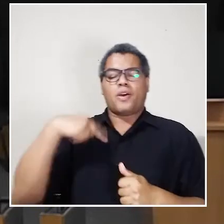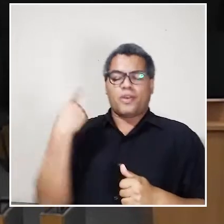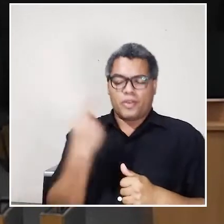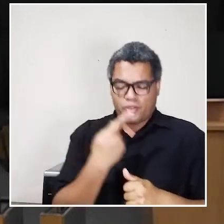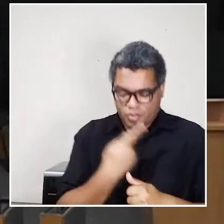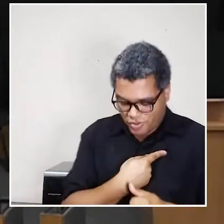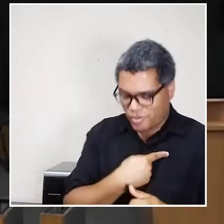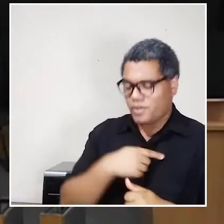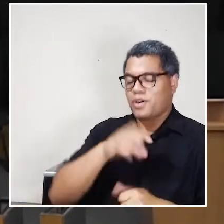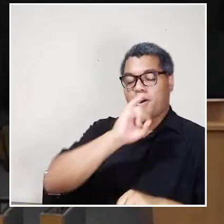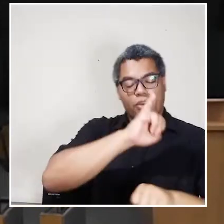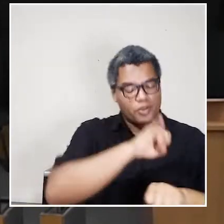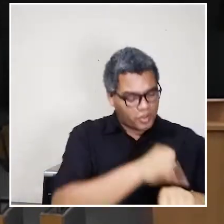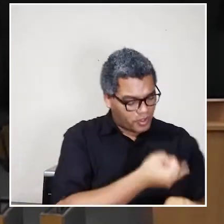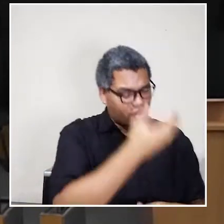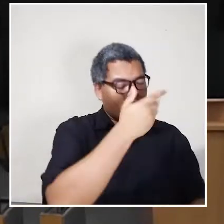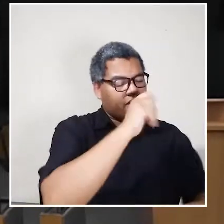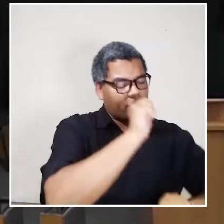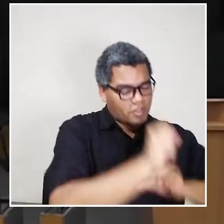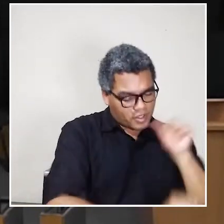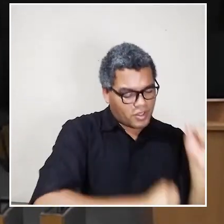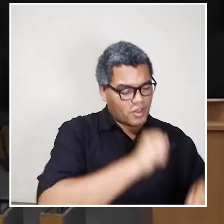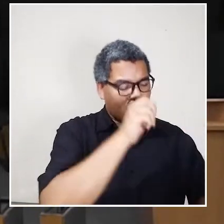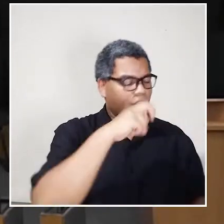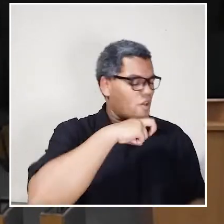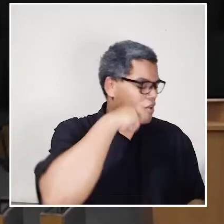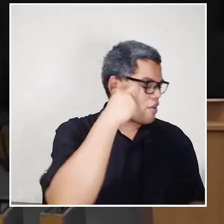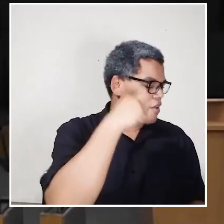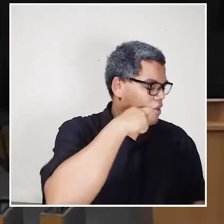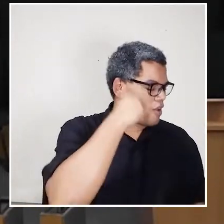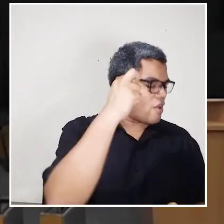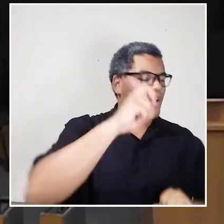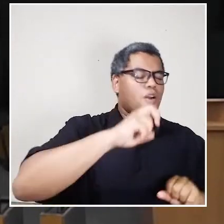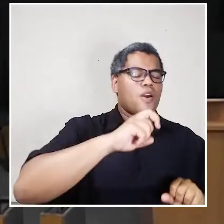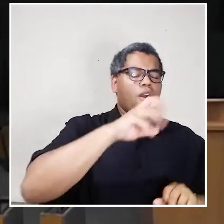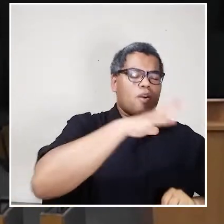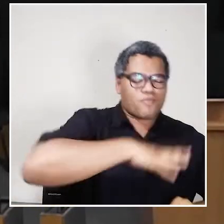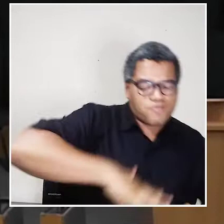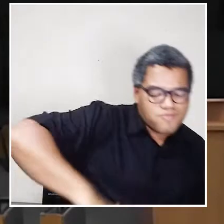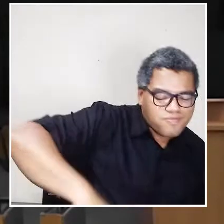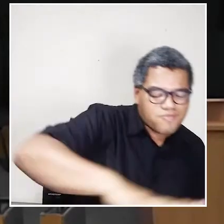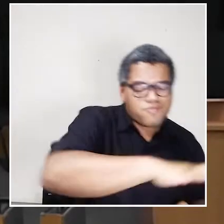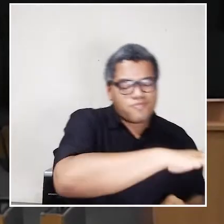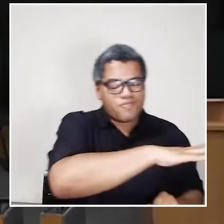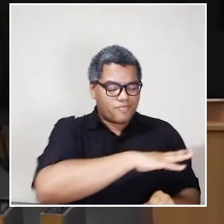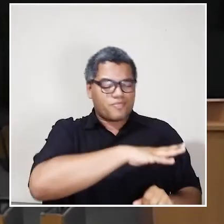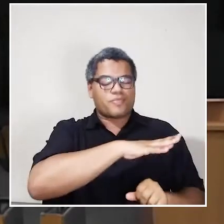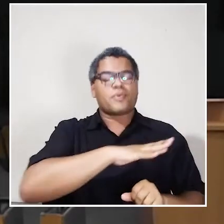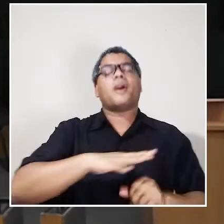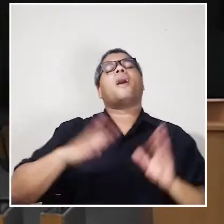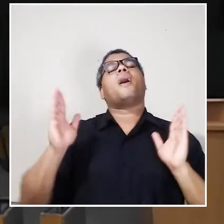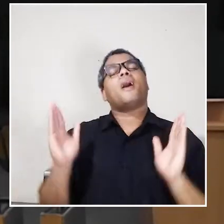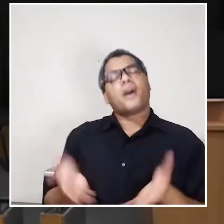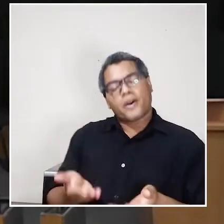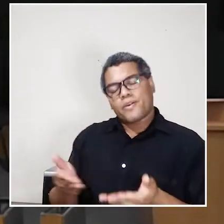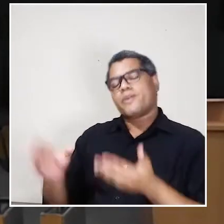tornaram Jerusalém o teu povo opróbrio para todos os que estão em redor de nós. Agora, pois,